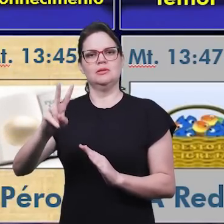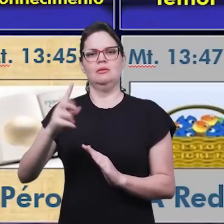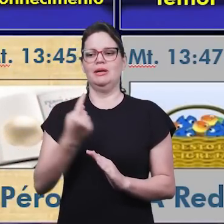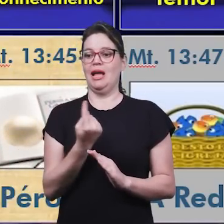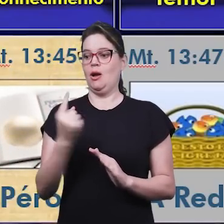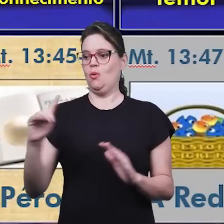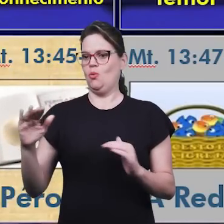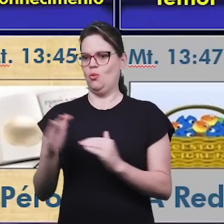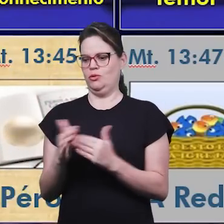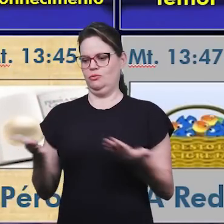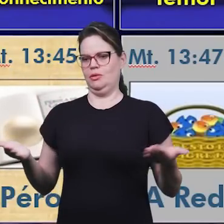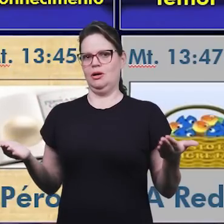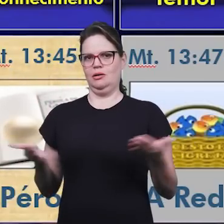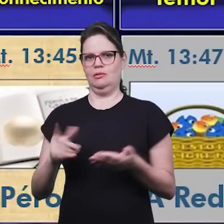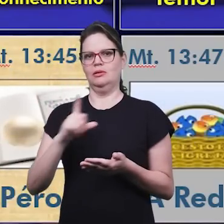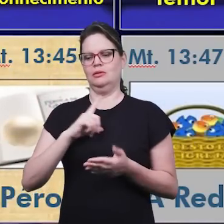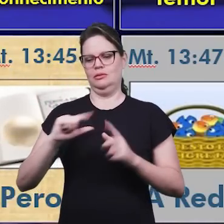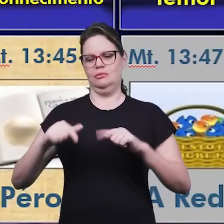etapa